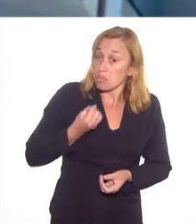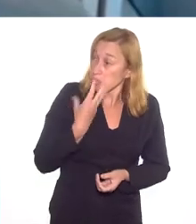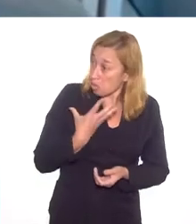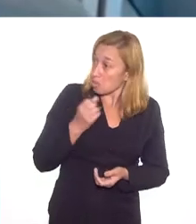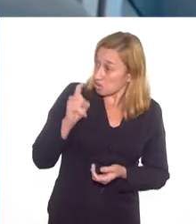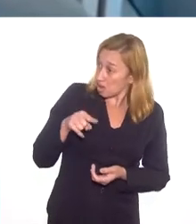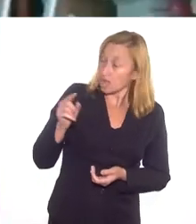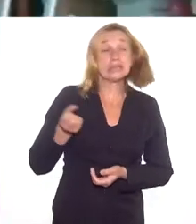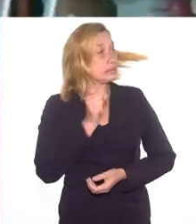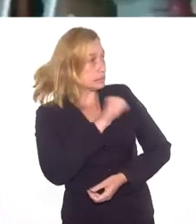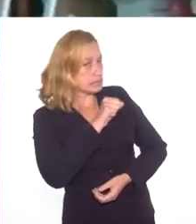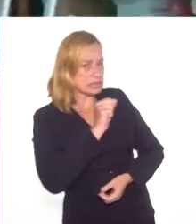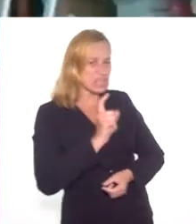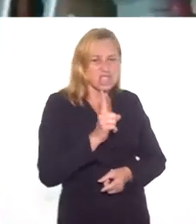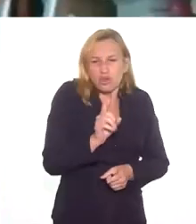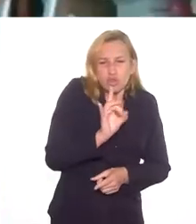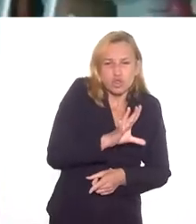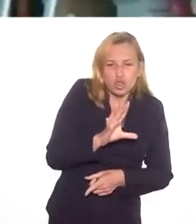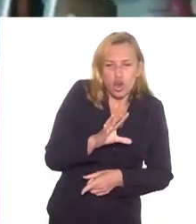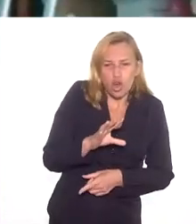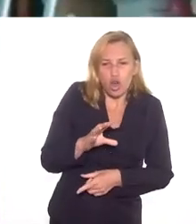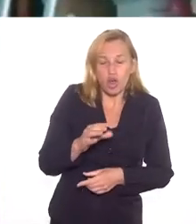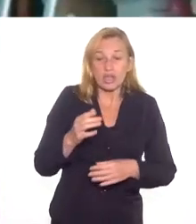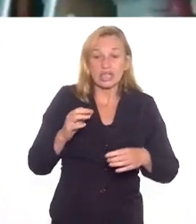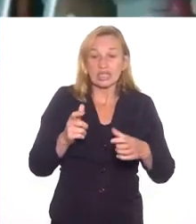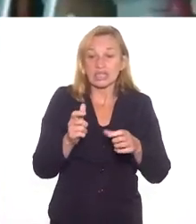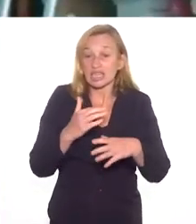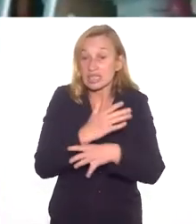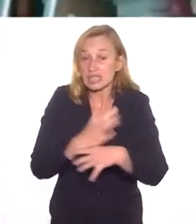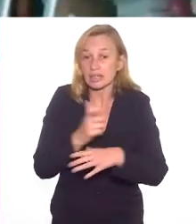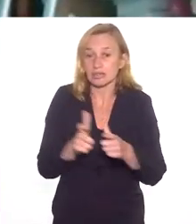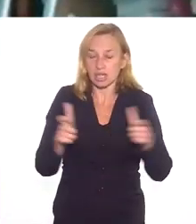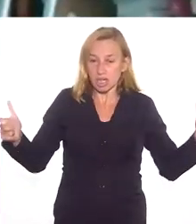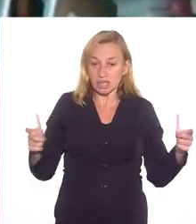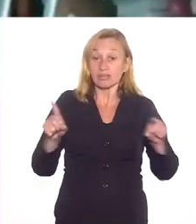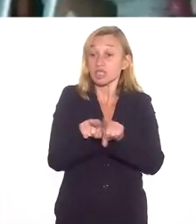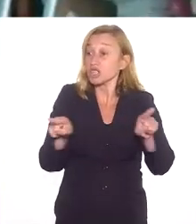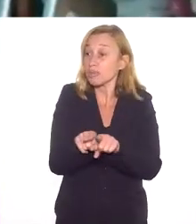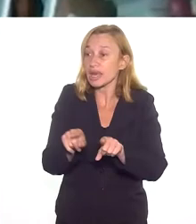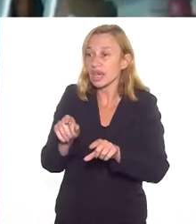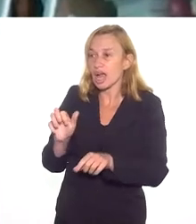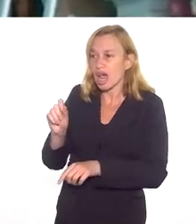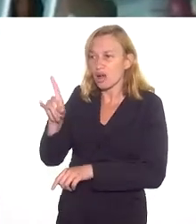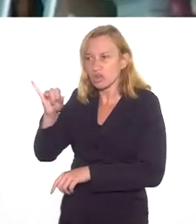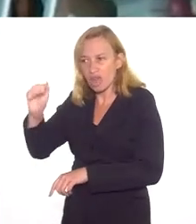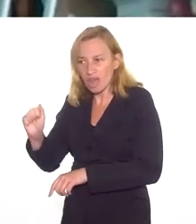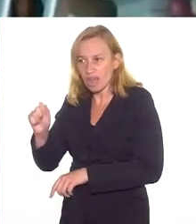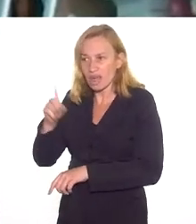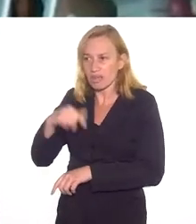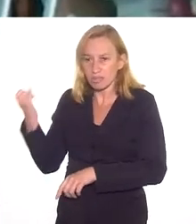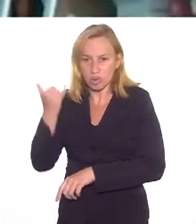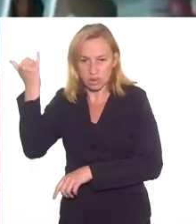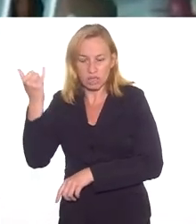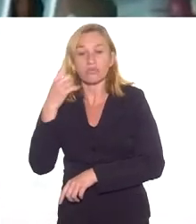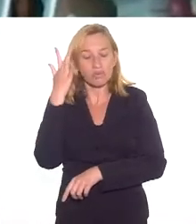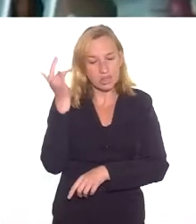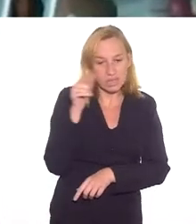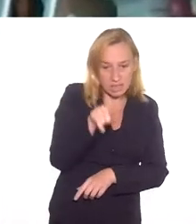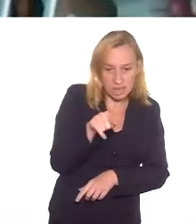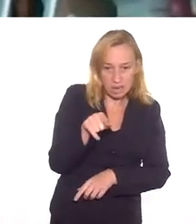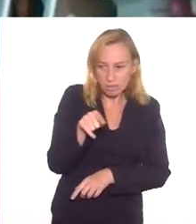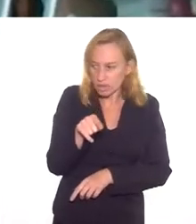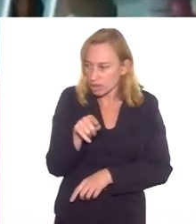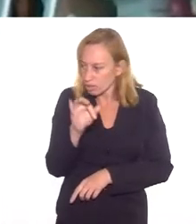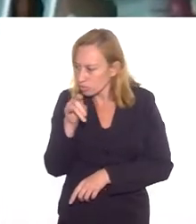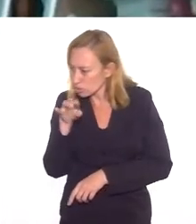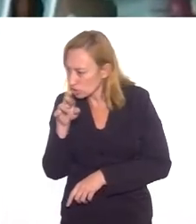me surpreendeu muito. Sim. Mas não apenas hoje nas grandes cidades, também nas aldeias. Acho que é impressionante. Você sai